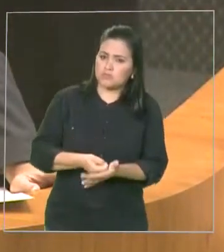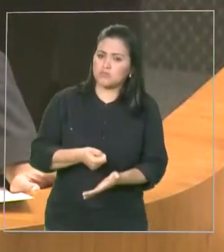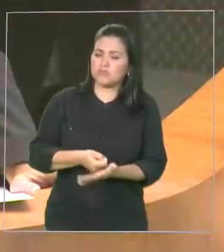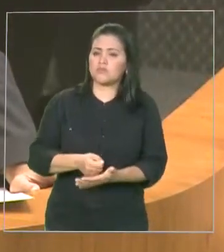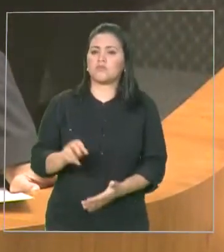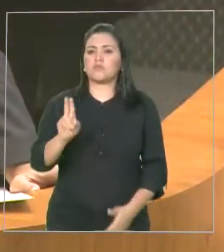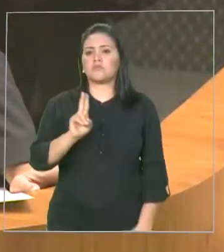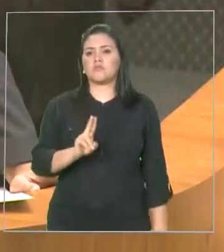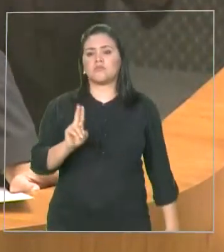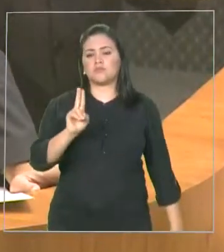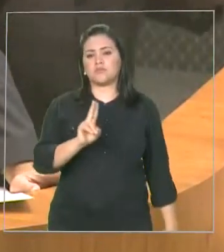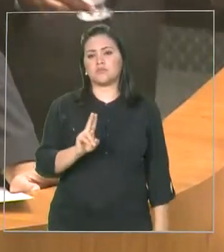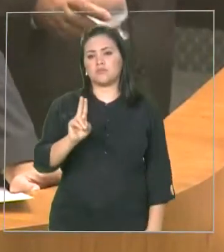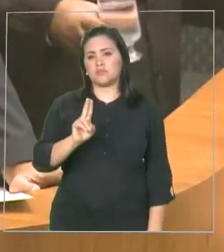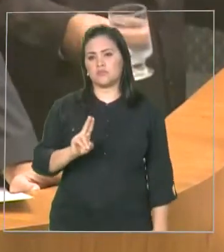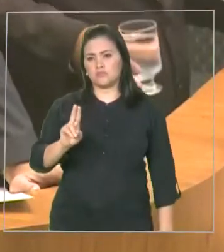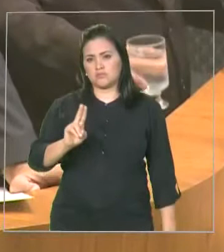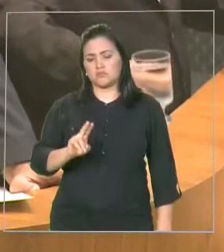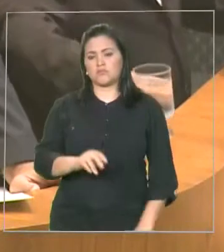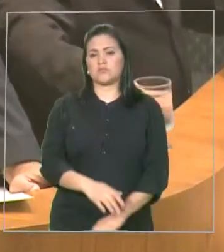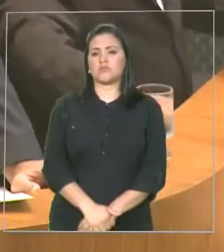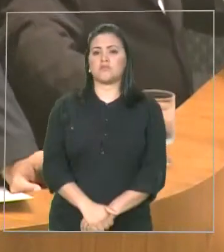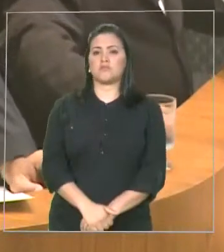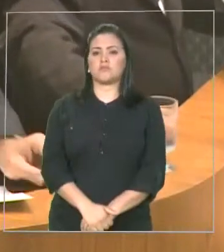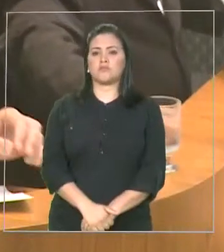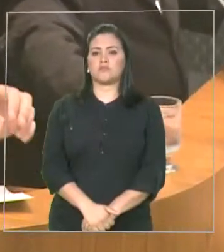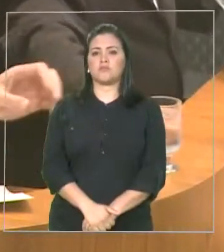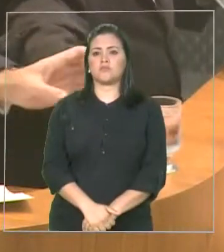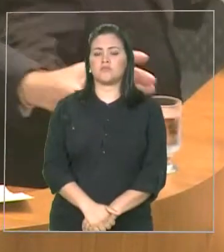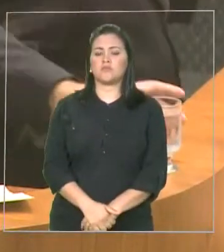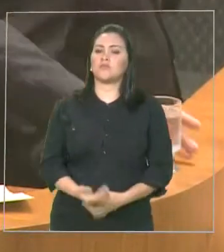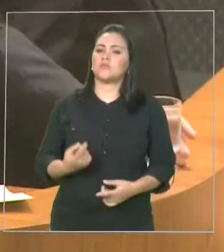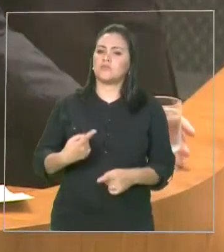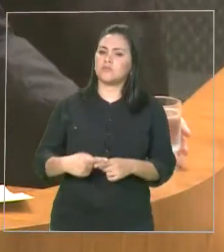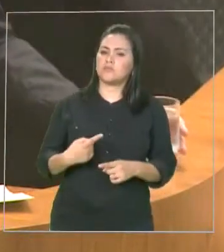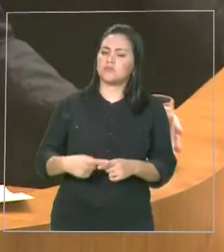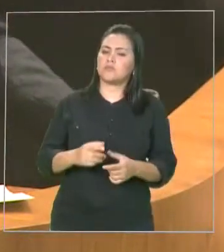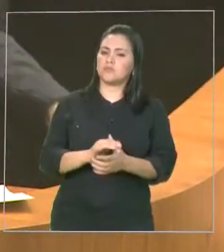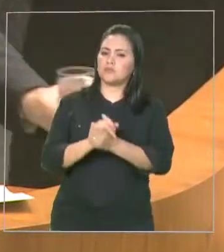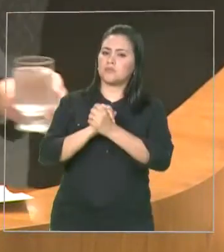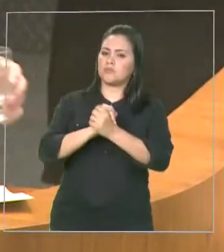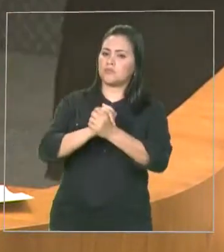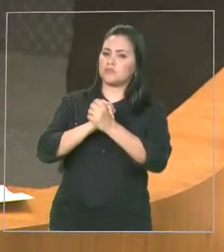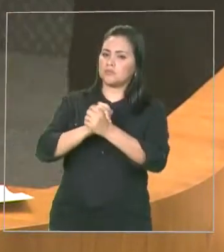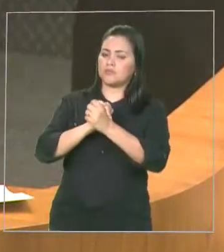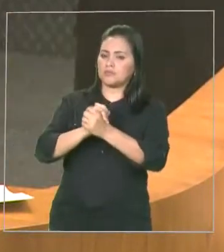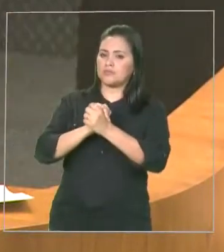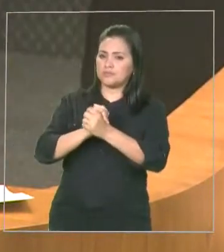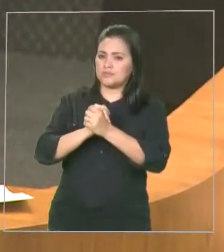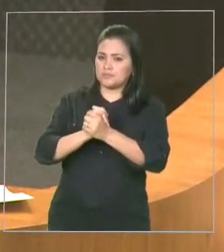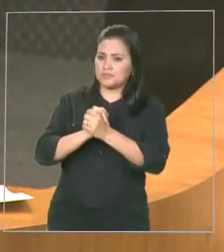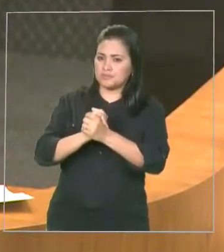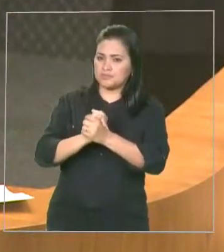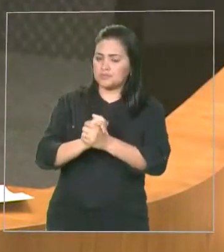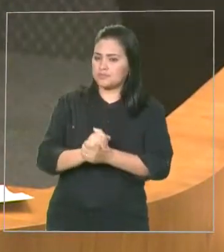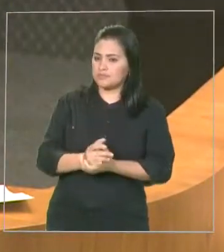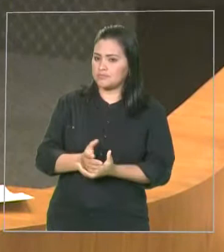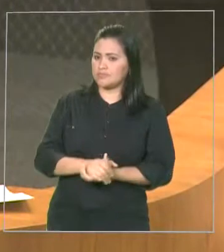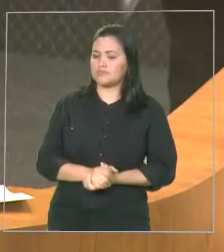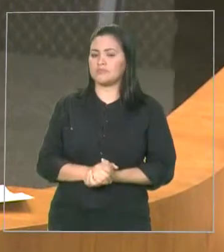utilizar. E aí, realmente, por que eu parabenizo os órgãos de combate e de fiscalização?